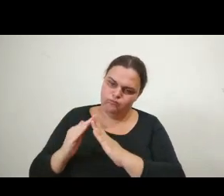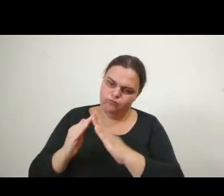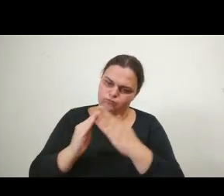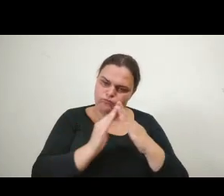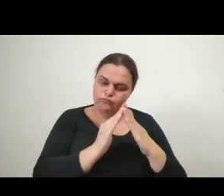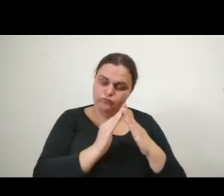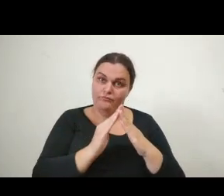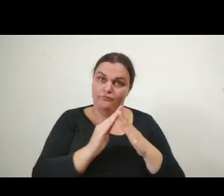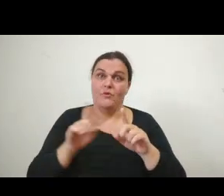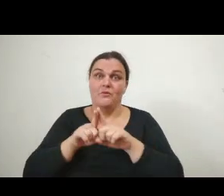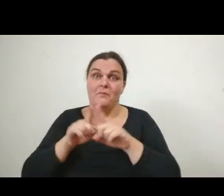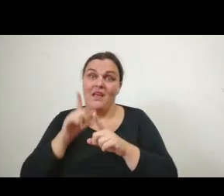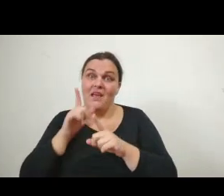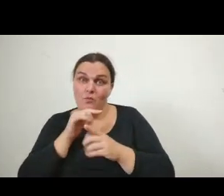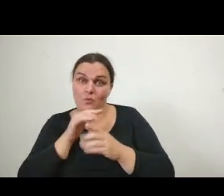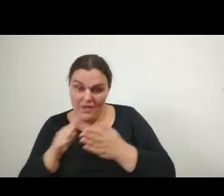alto